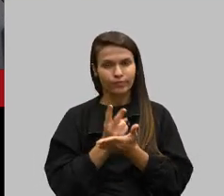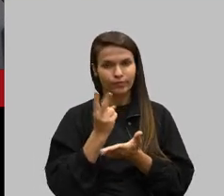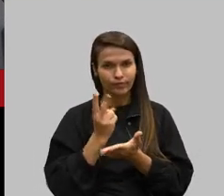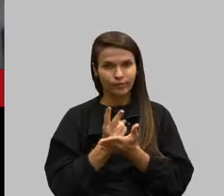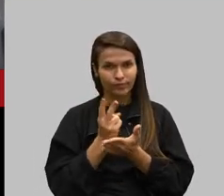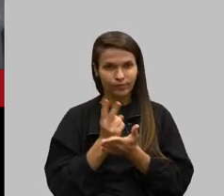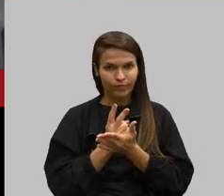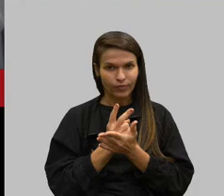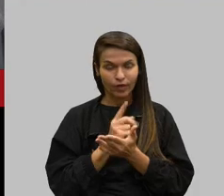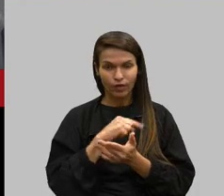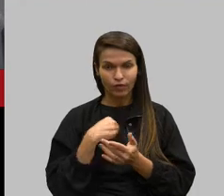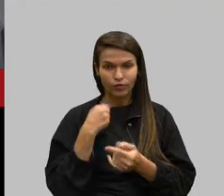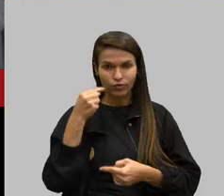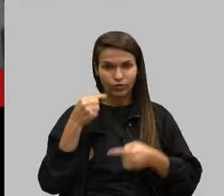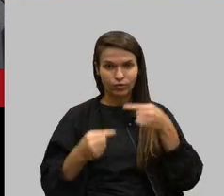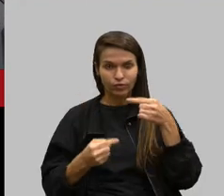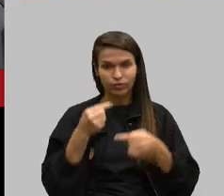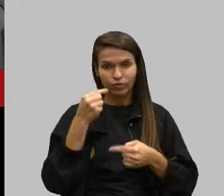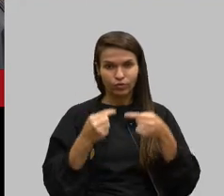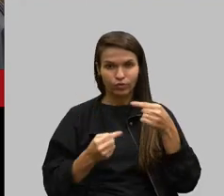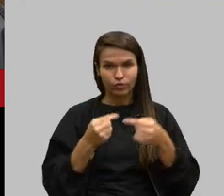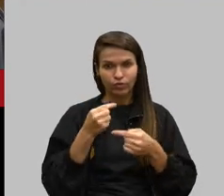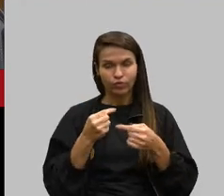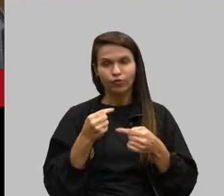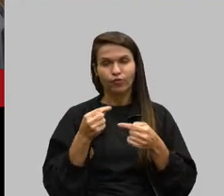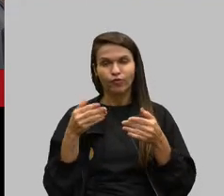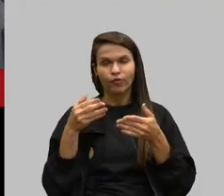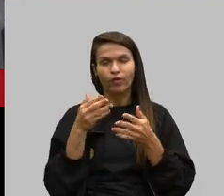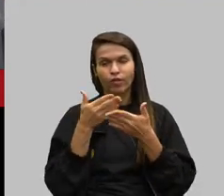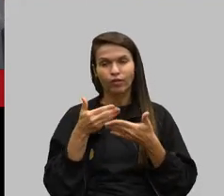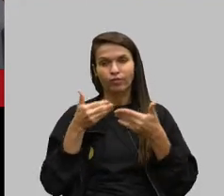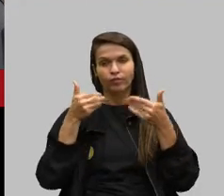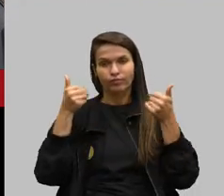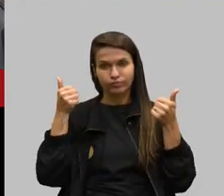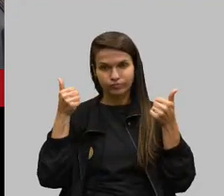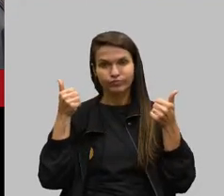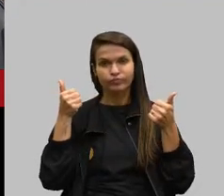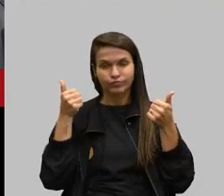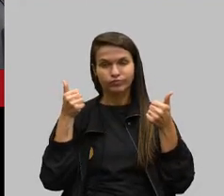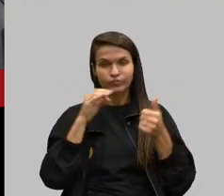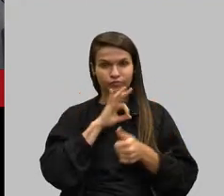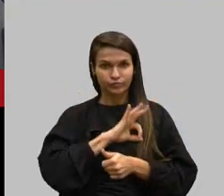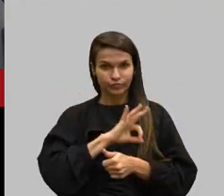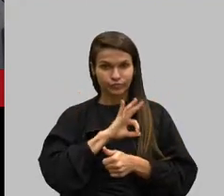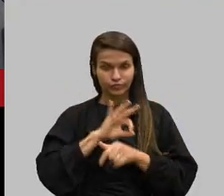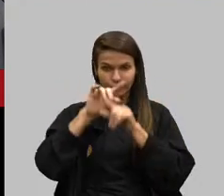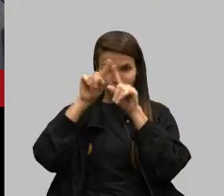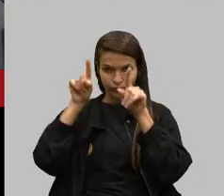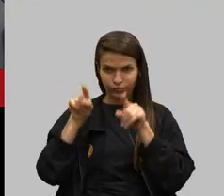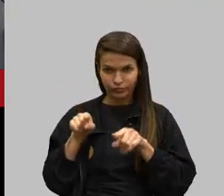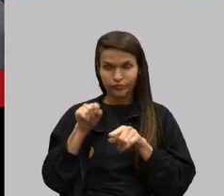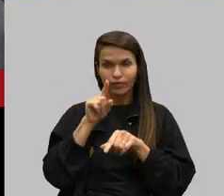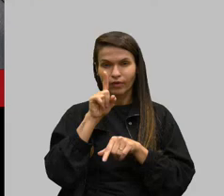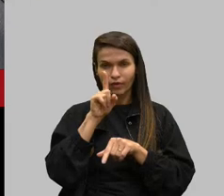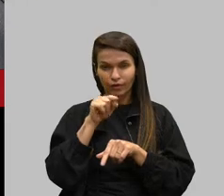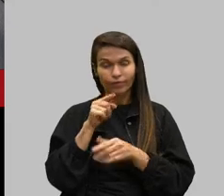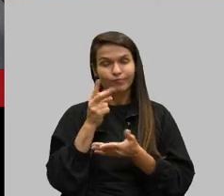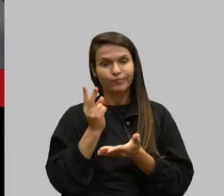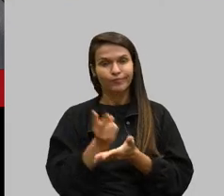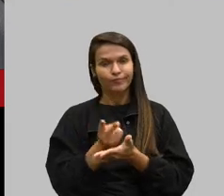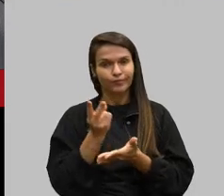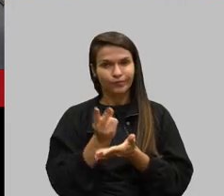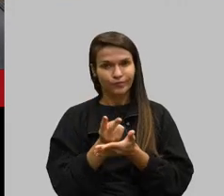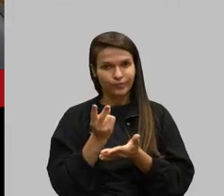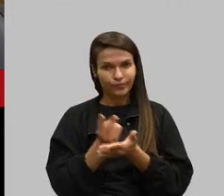nossas discussões com relação a da de salarial dos Servidores ela é permanente